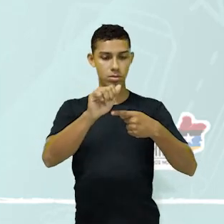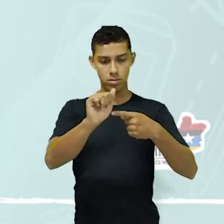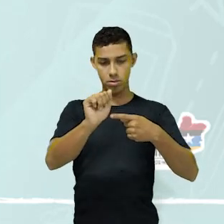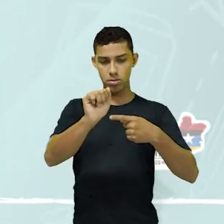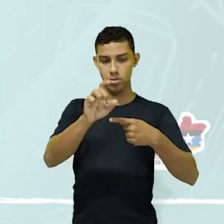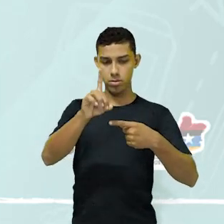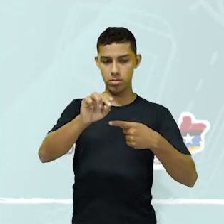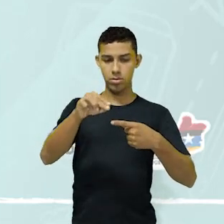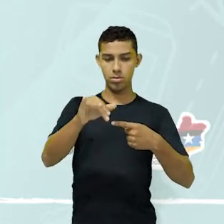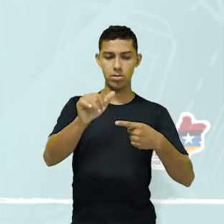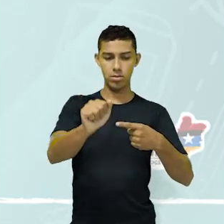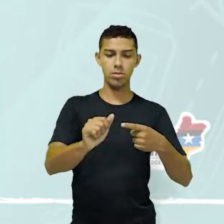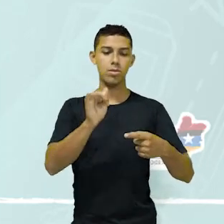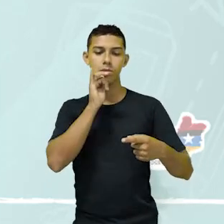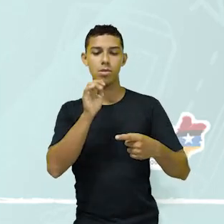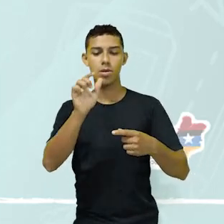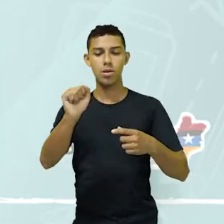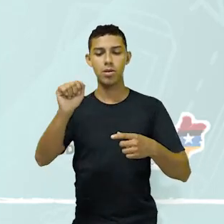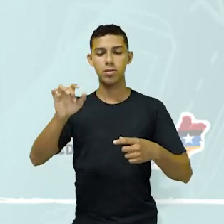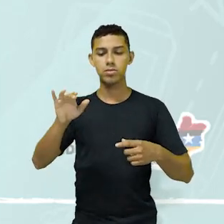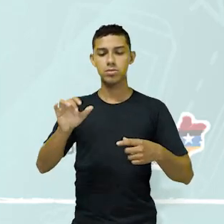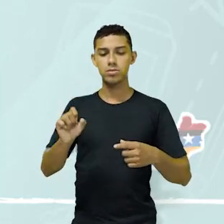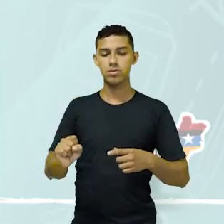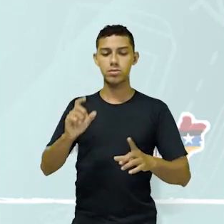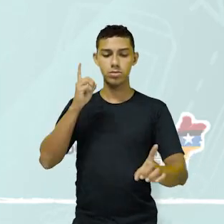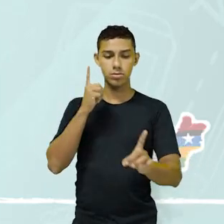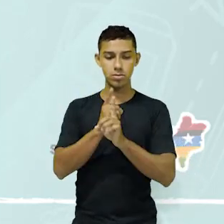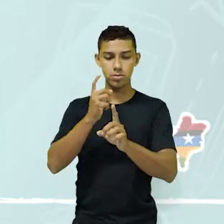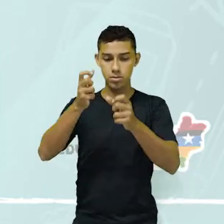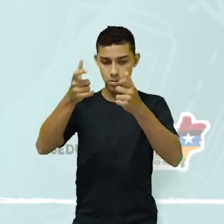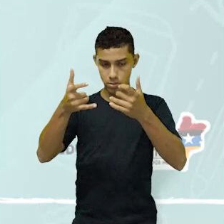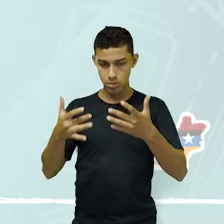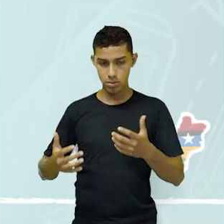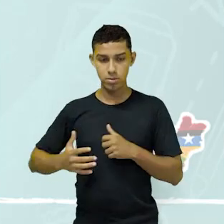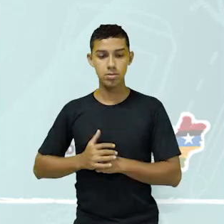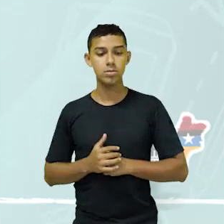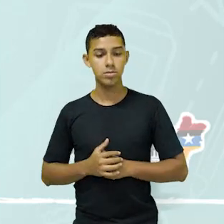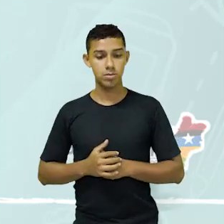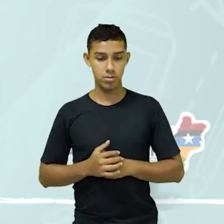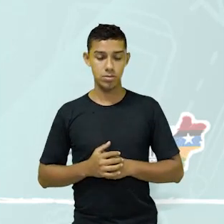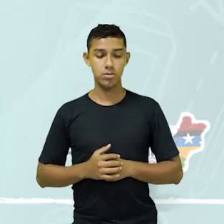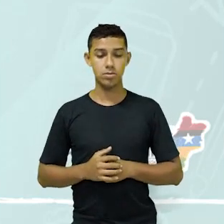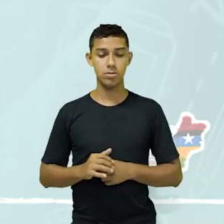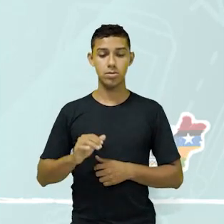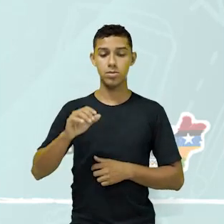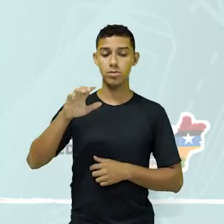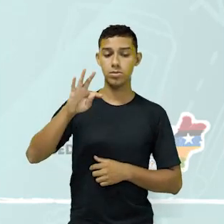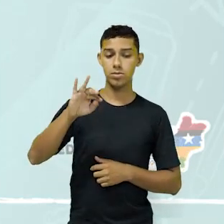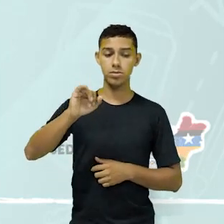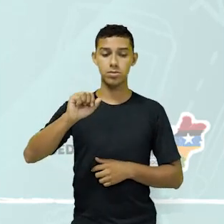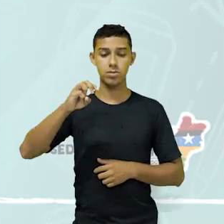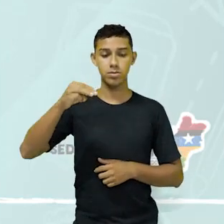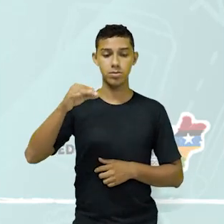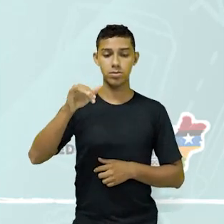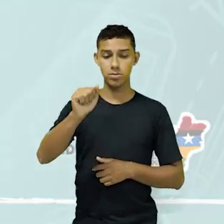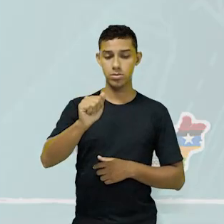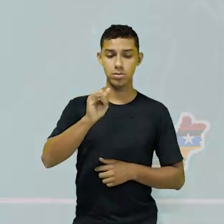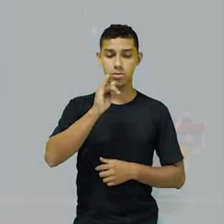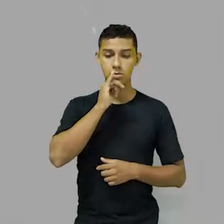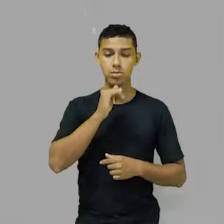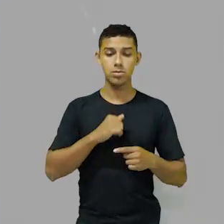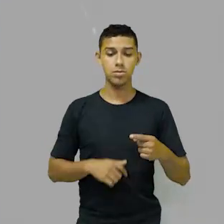corresponde, respectivamente, à quantidade de bases de timina, de citosina e da